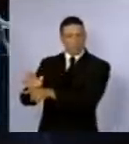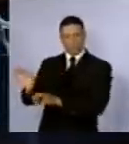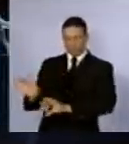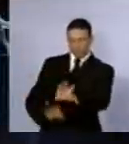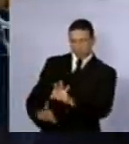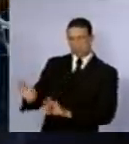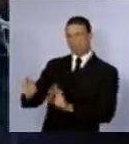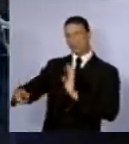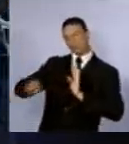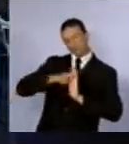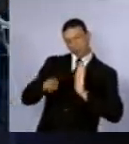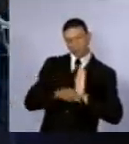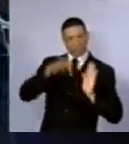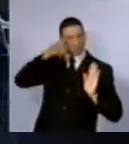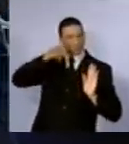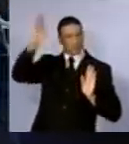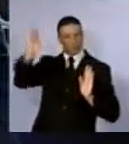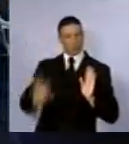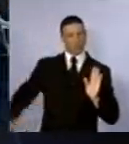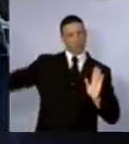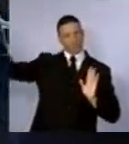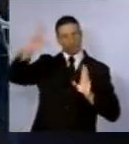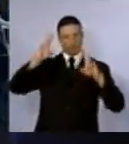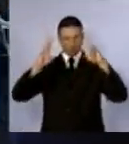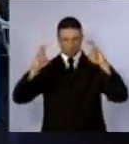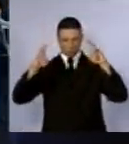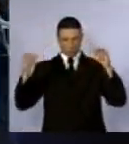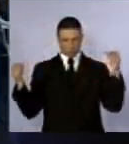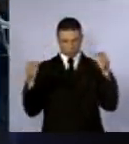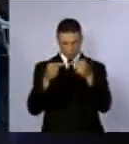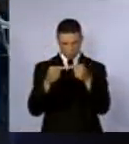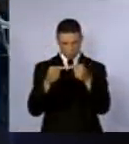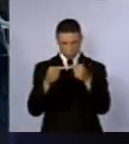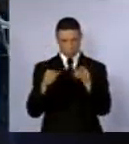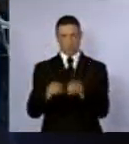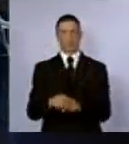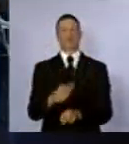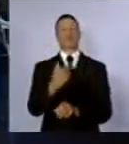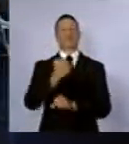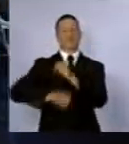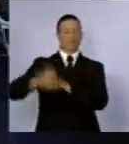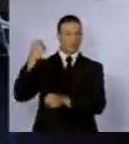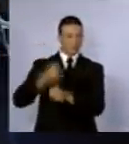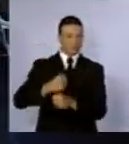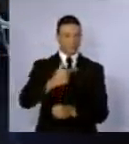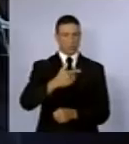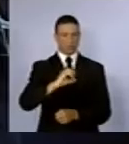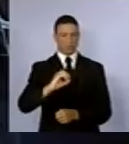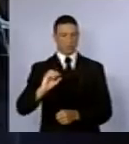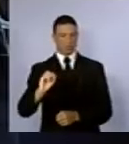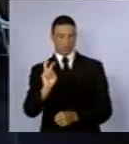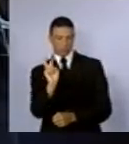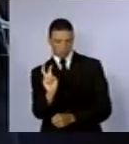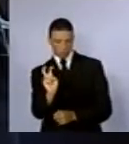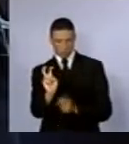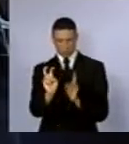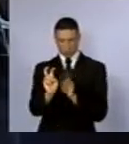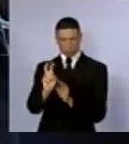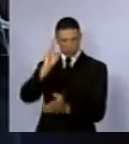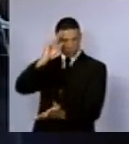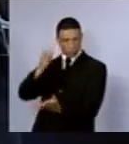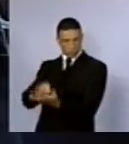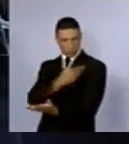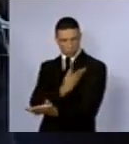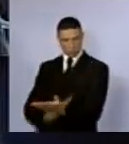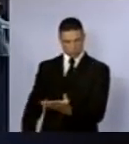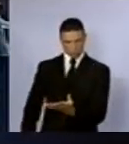uma normativa ou uma política nacional sobre esse tema. Né. Em 2005, foi formada uma comissão de governo, nós vamos